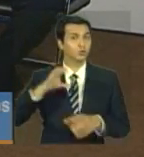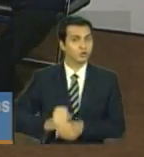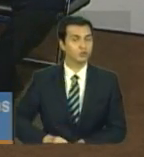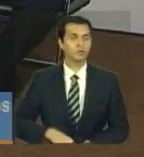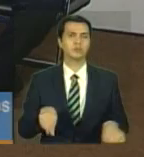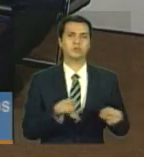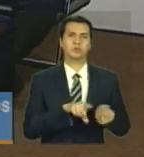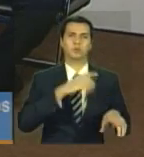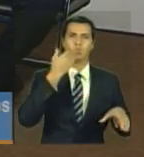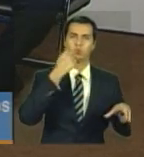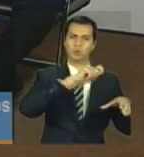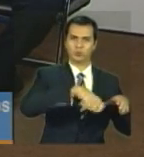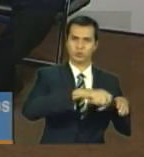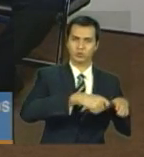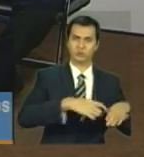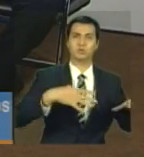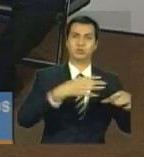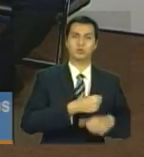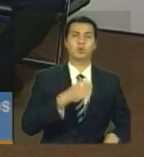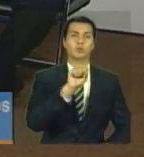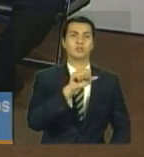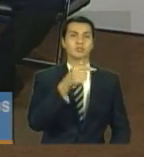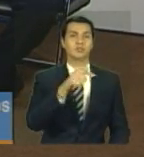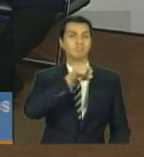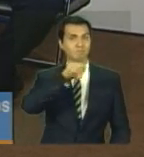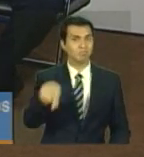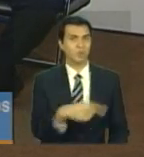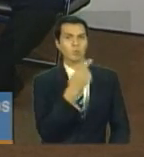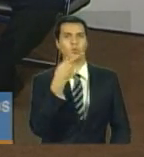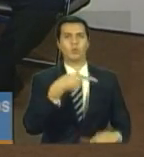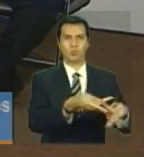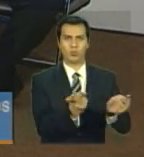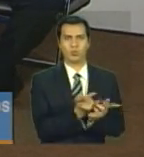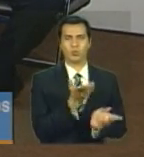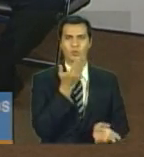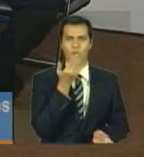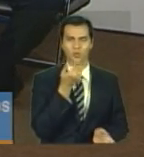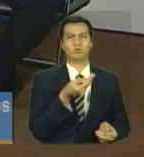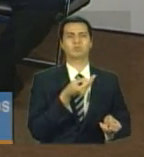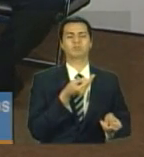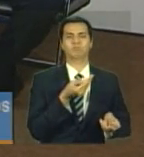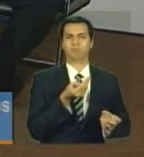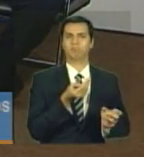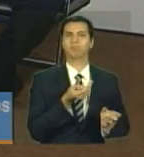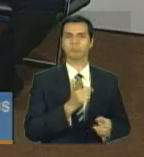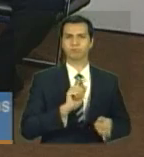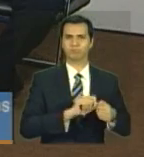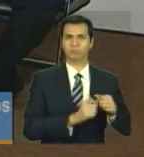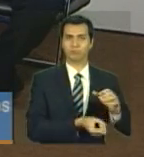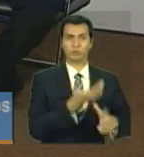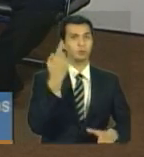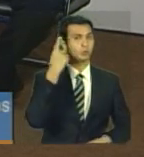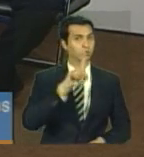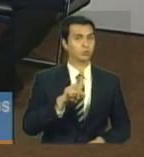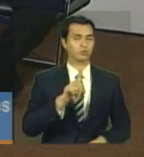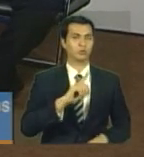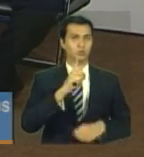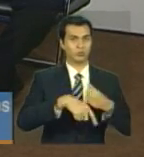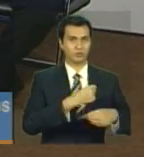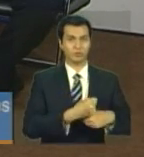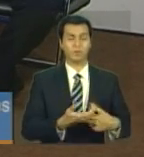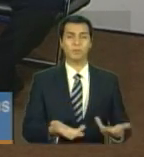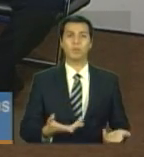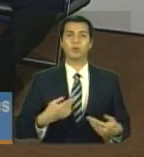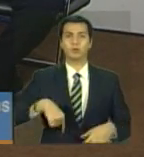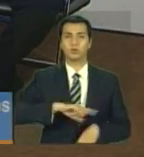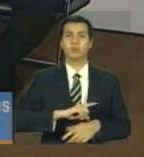87 mil. São números bem expressivos. São, né, bem expressivos, né? E considerando essa população que nós estamos atendendo, que é aquela população, né?